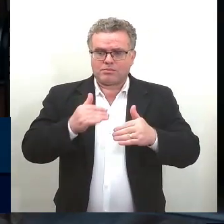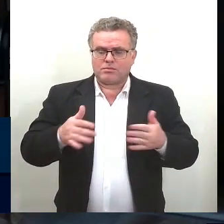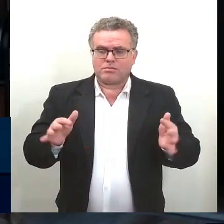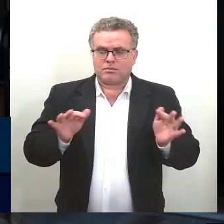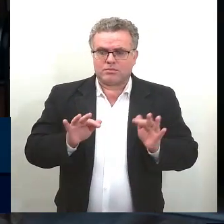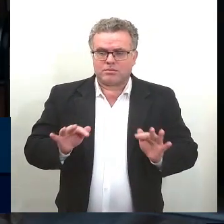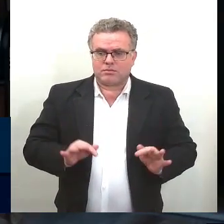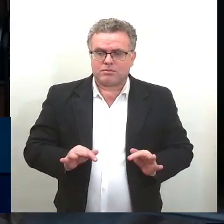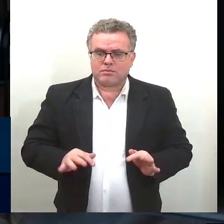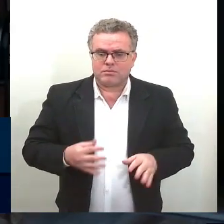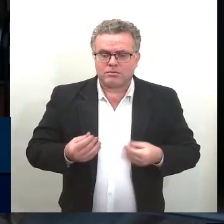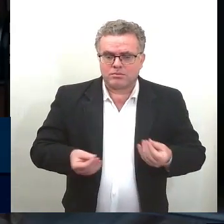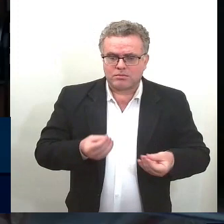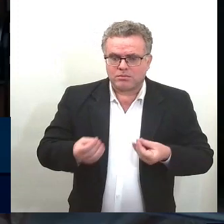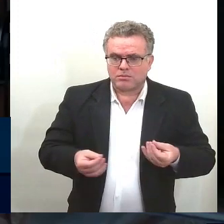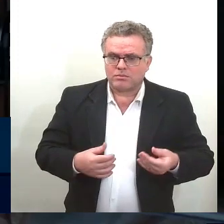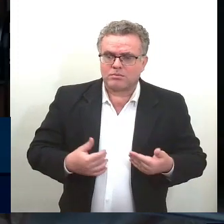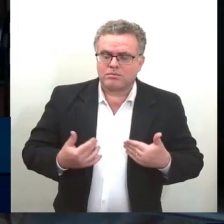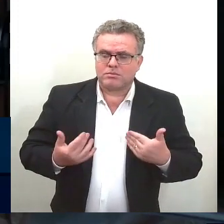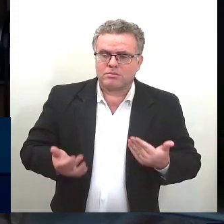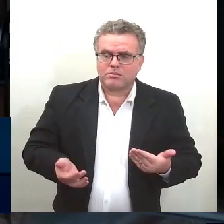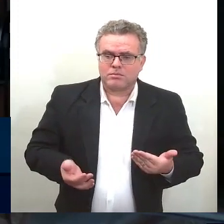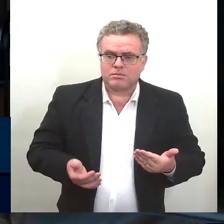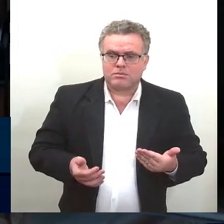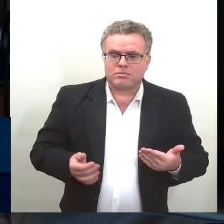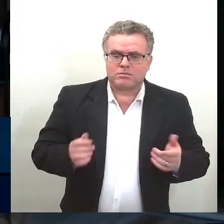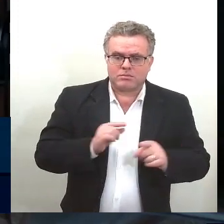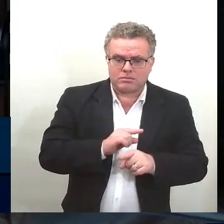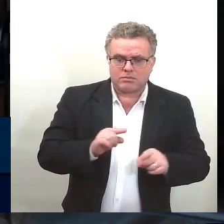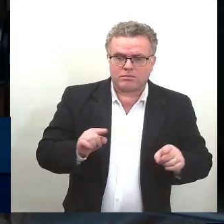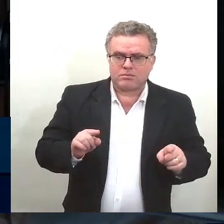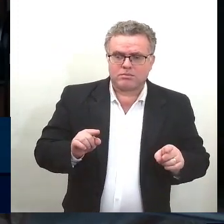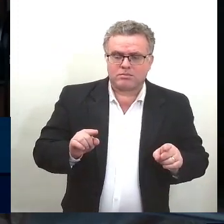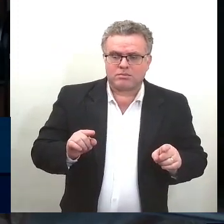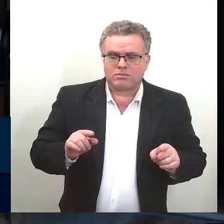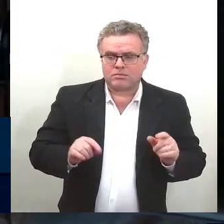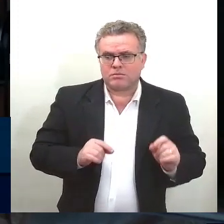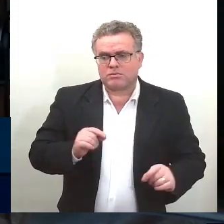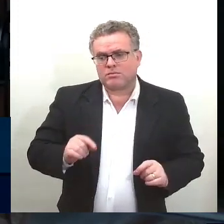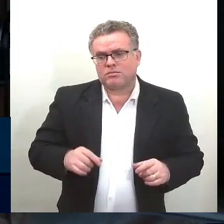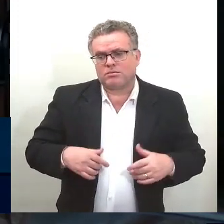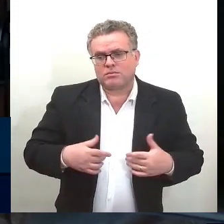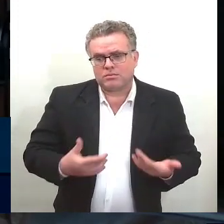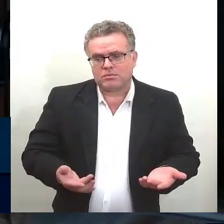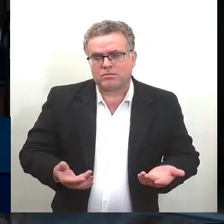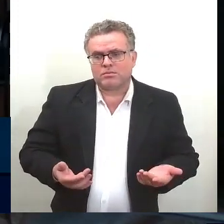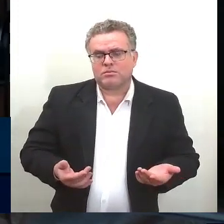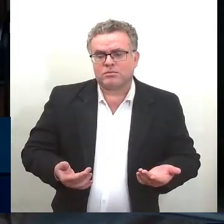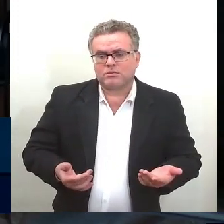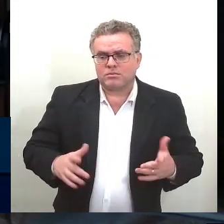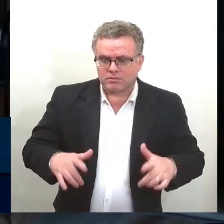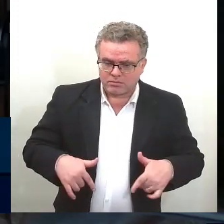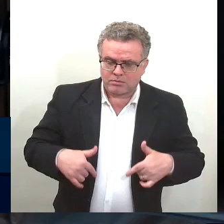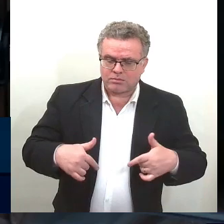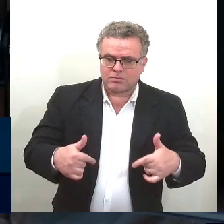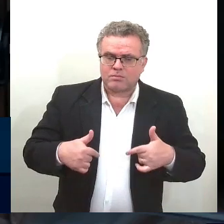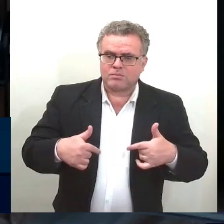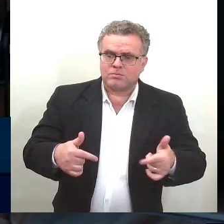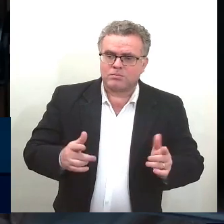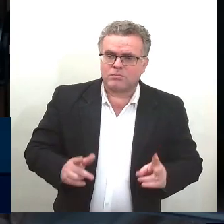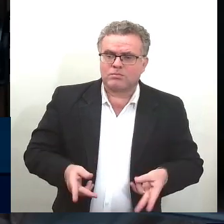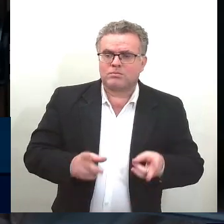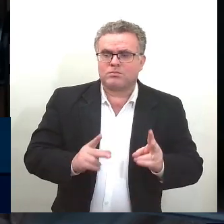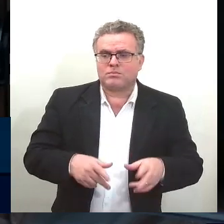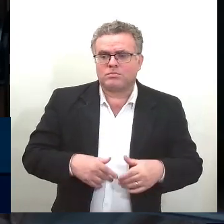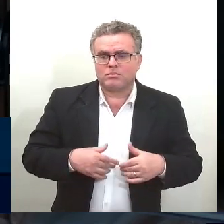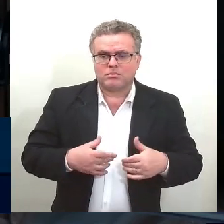Também de você ter enfrentado o que você enfrentou, né? Que infelizmente tivemos um homem que foi muito